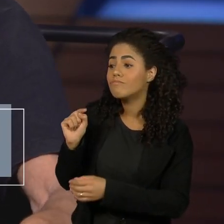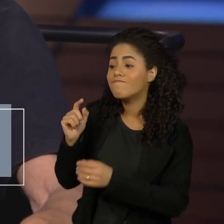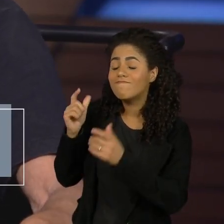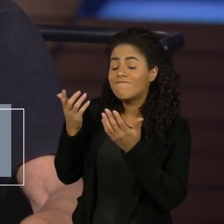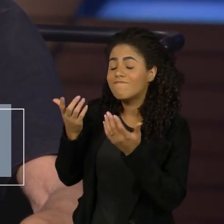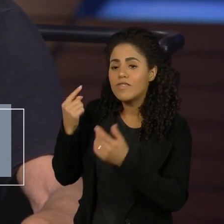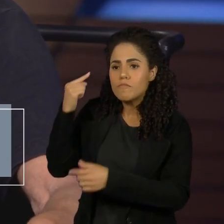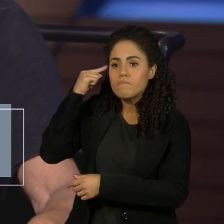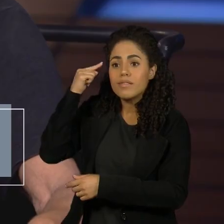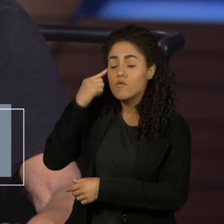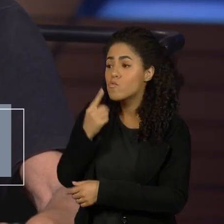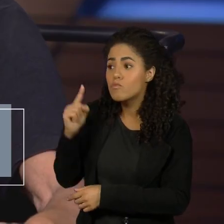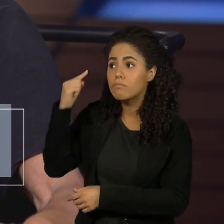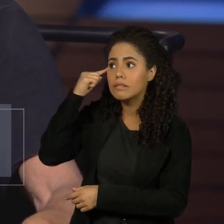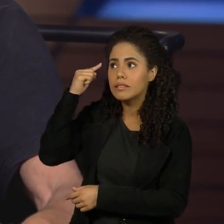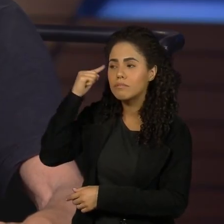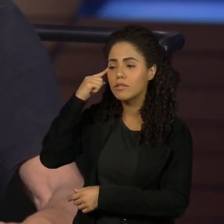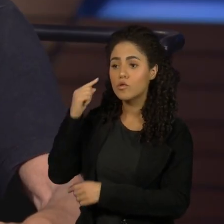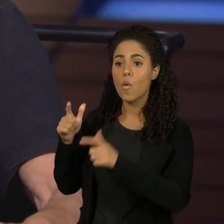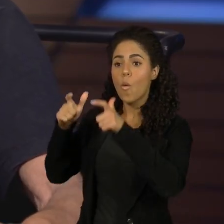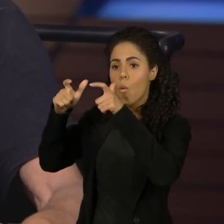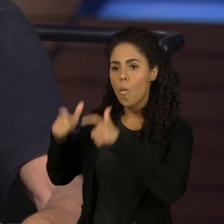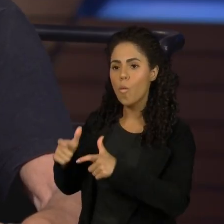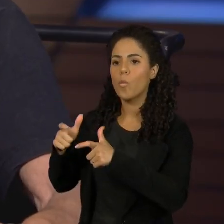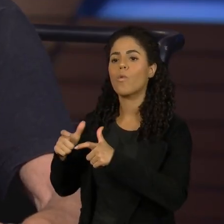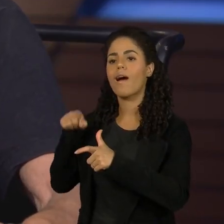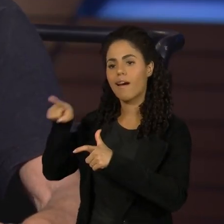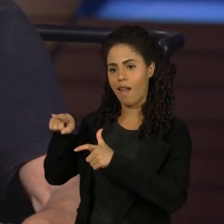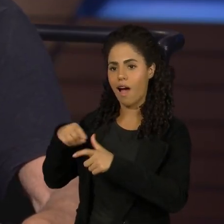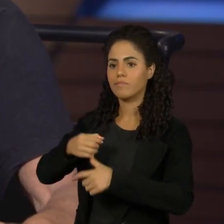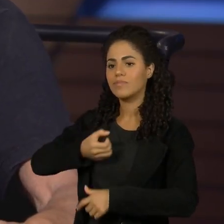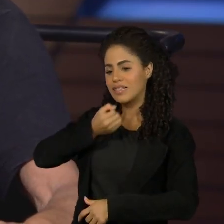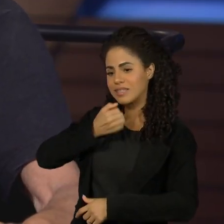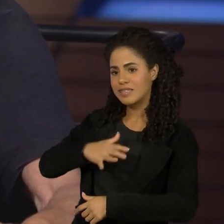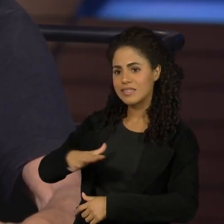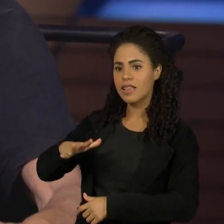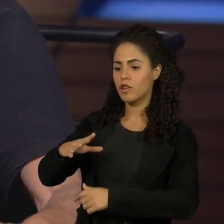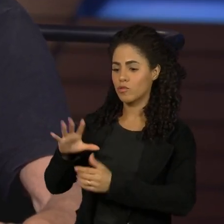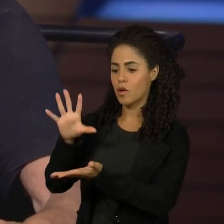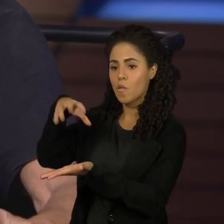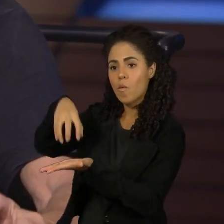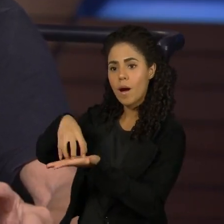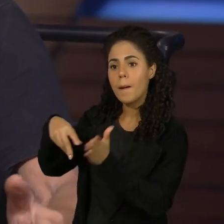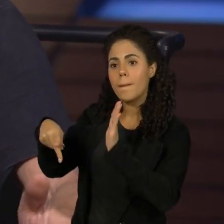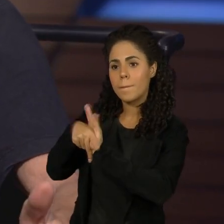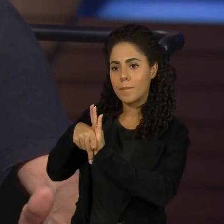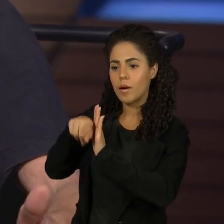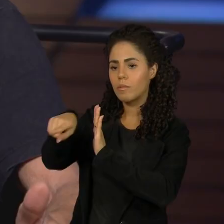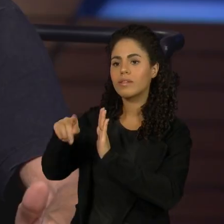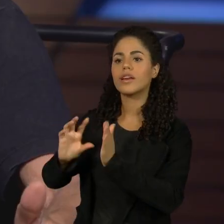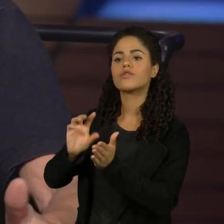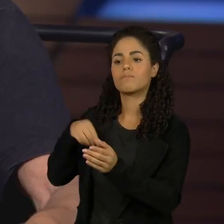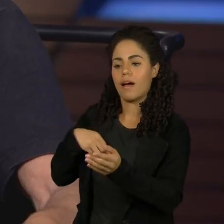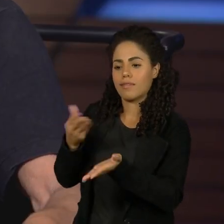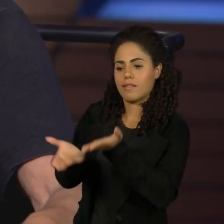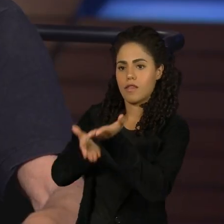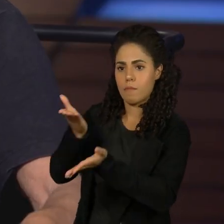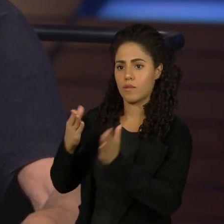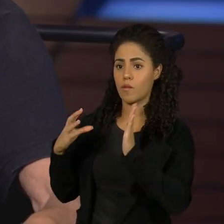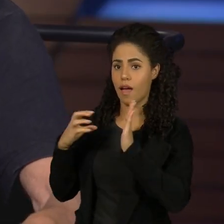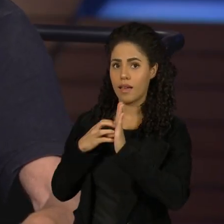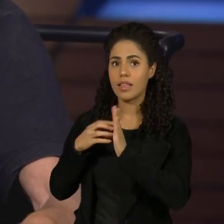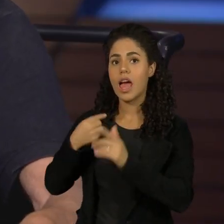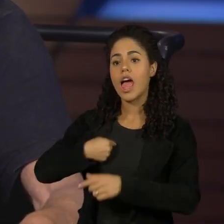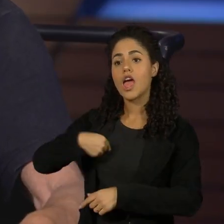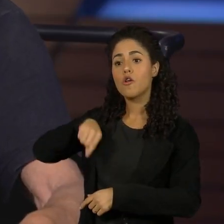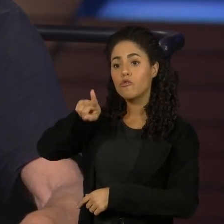é no Centro de Referência em AIDS de Santos, que era, na época, considerada a capital mundial da AIDS. Eu fui